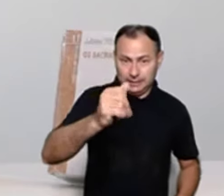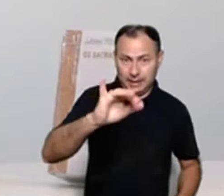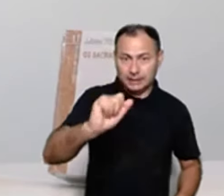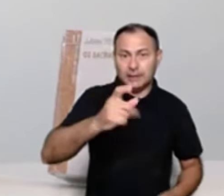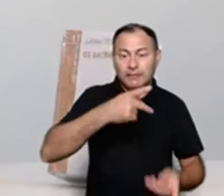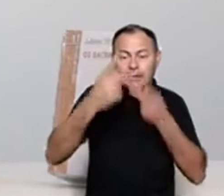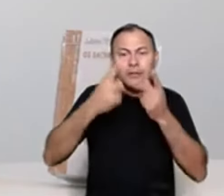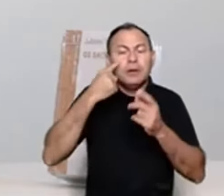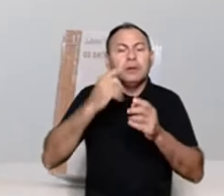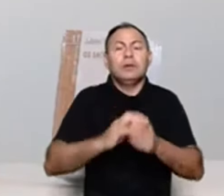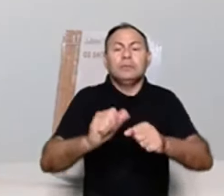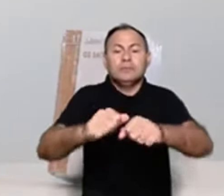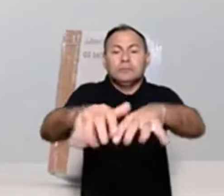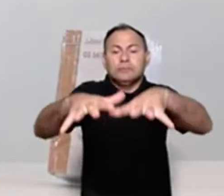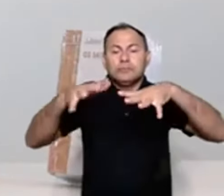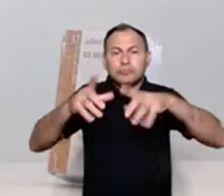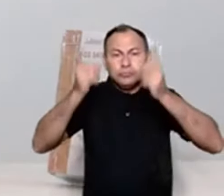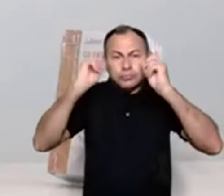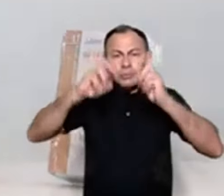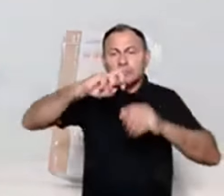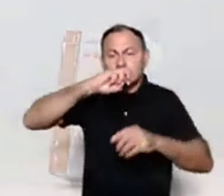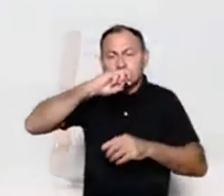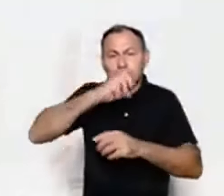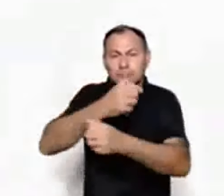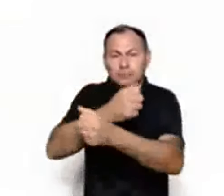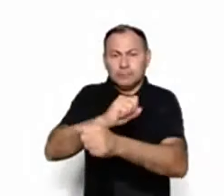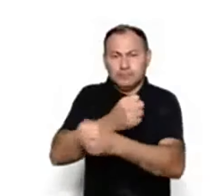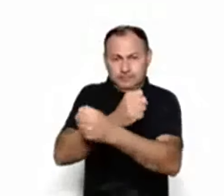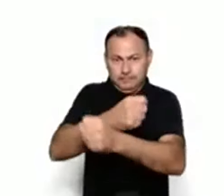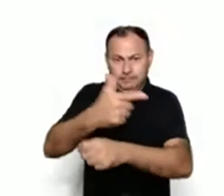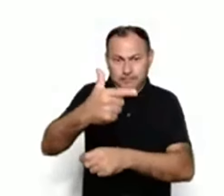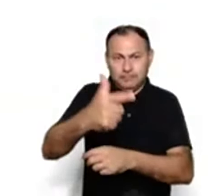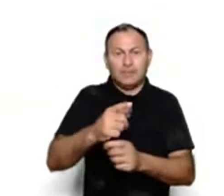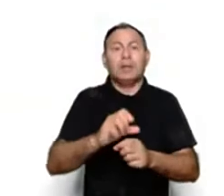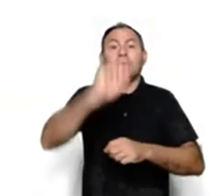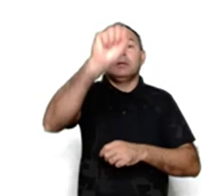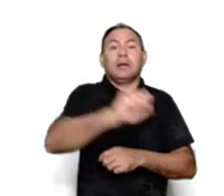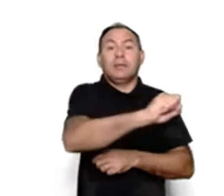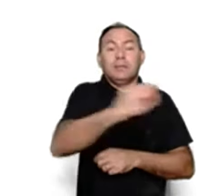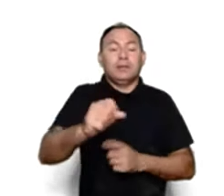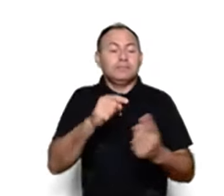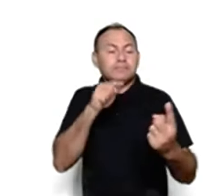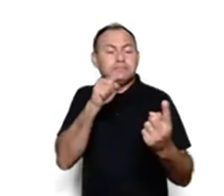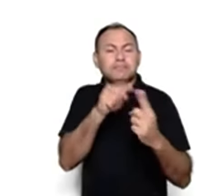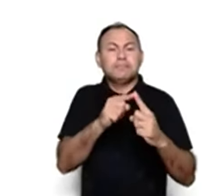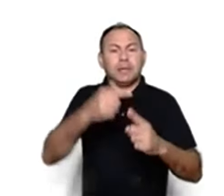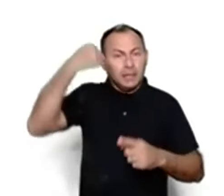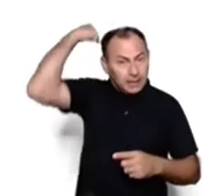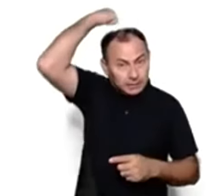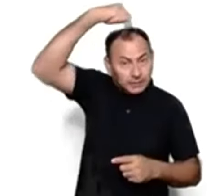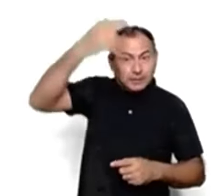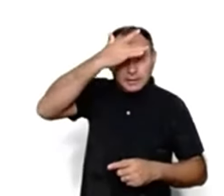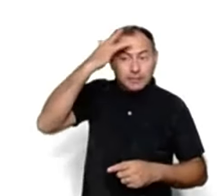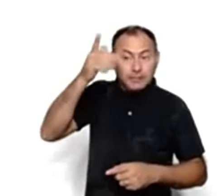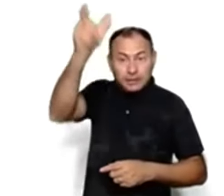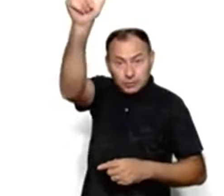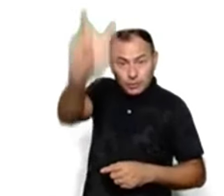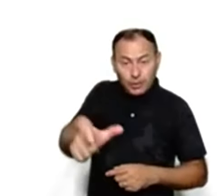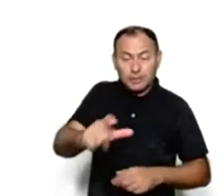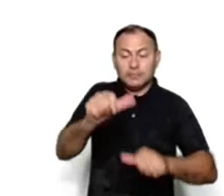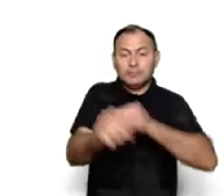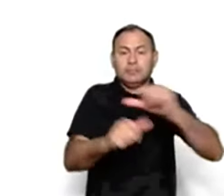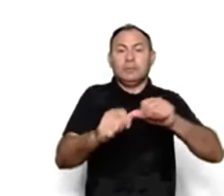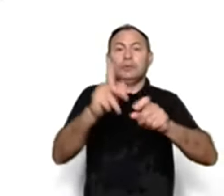a formulação de Sacro Santo do Conselho recorda. Os sacramentos têm como finalidade a santificação da pessoa humana,